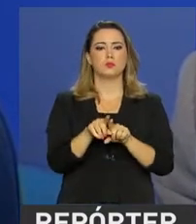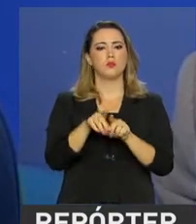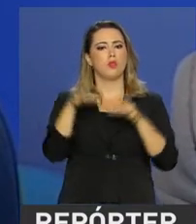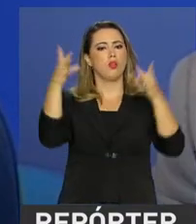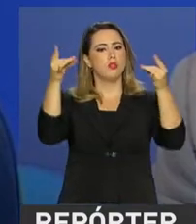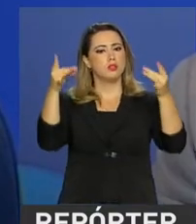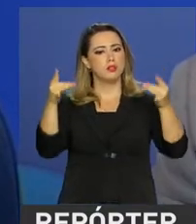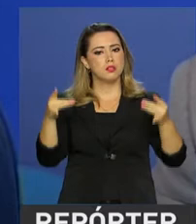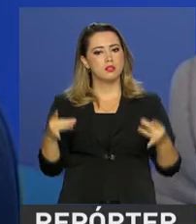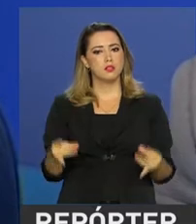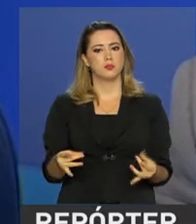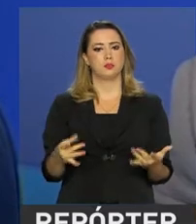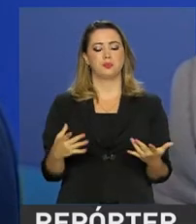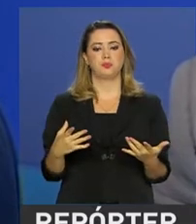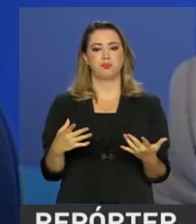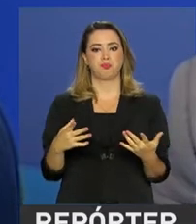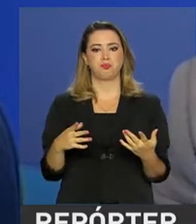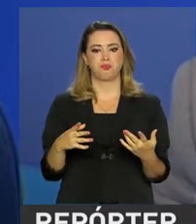destacar